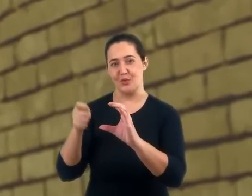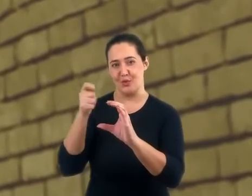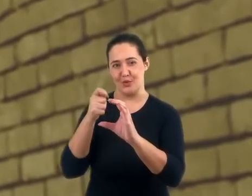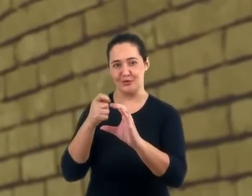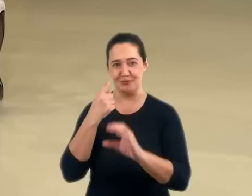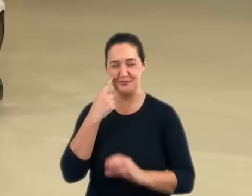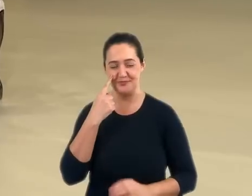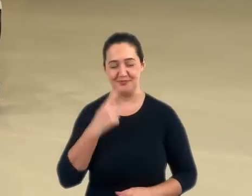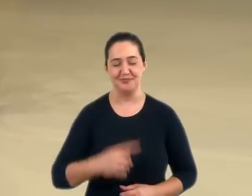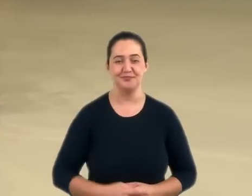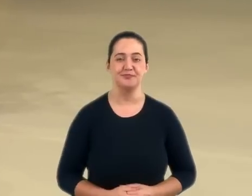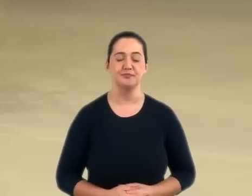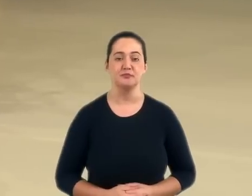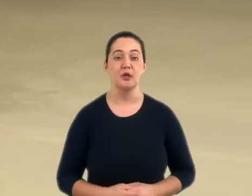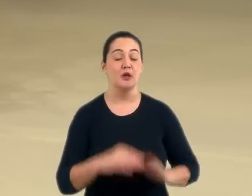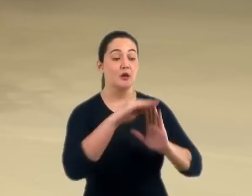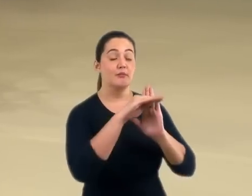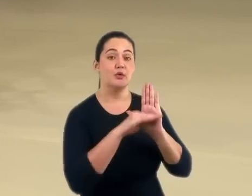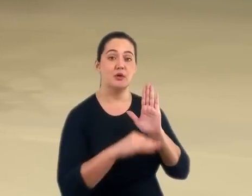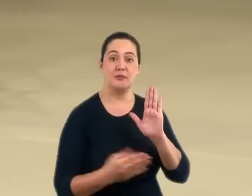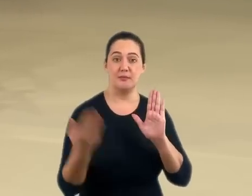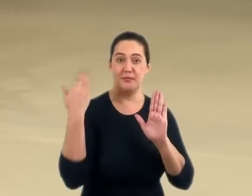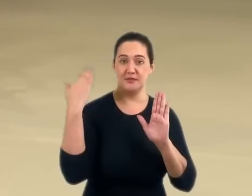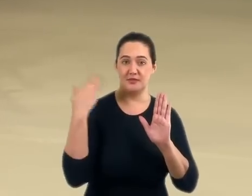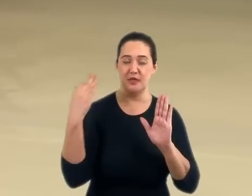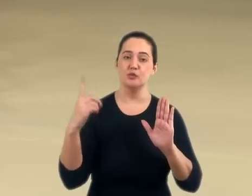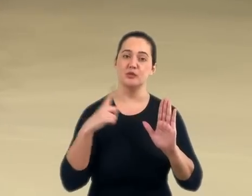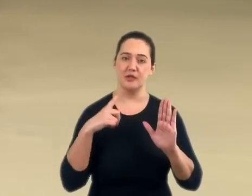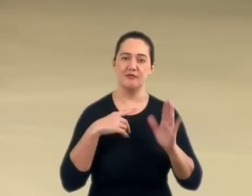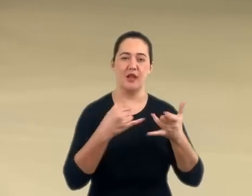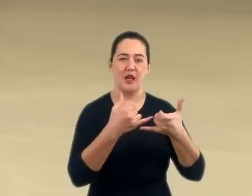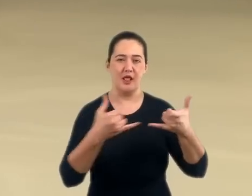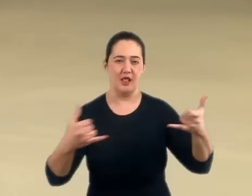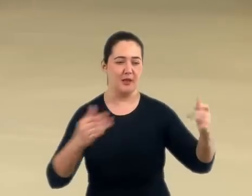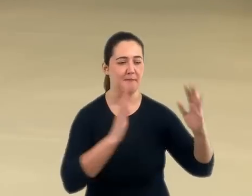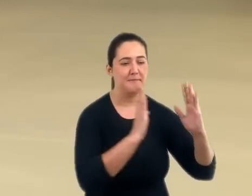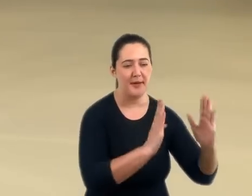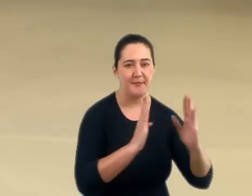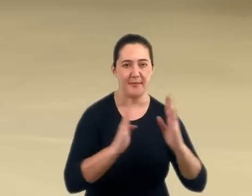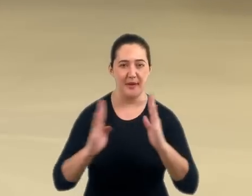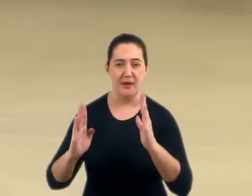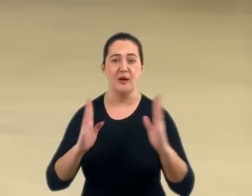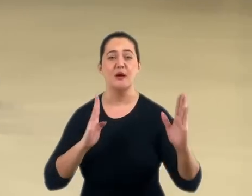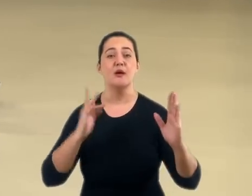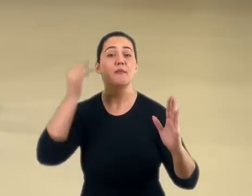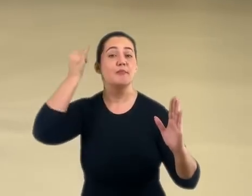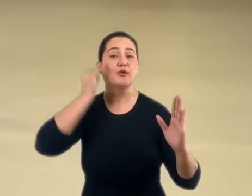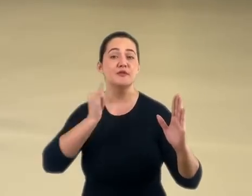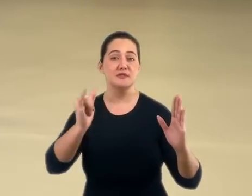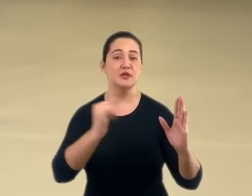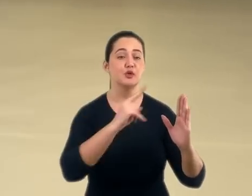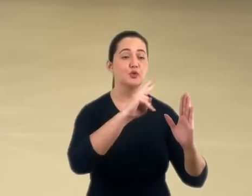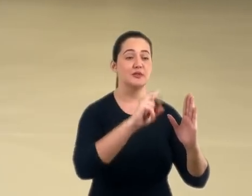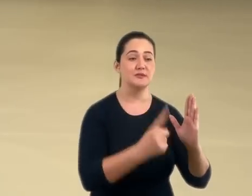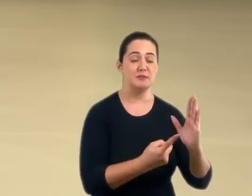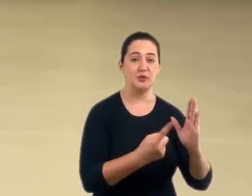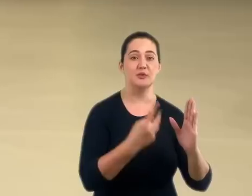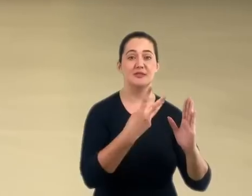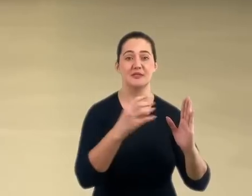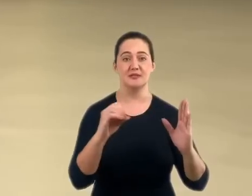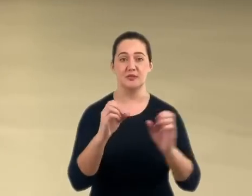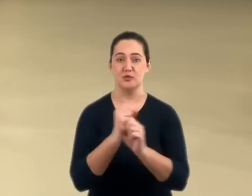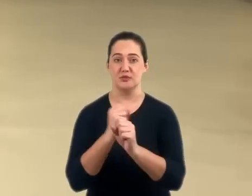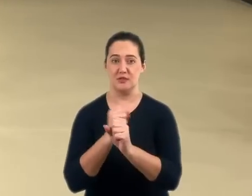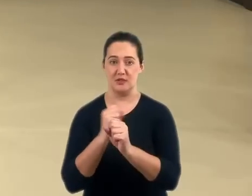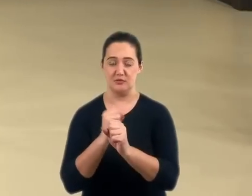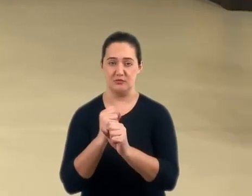biblia.com.br. No programa anterior, você viu o esquema cronológico da profecia dos 2.300 anos, ou